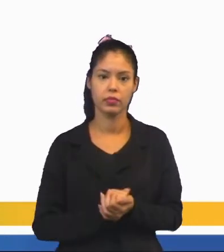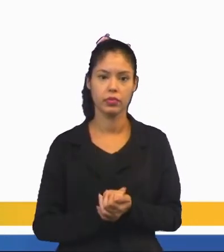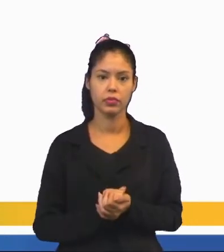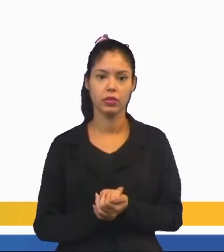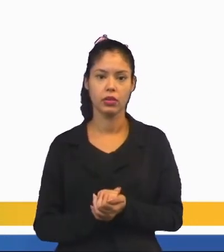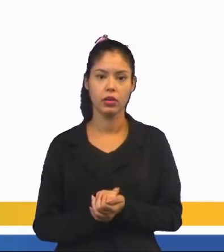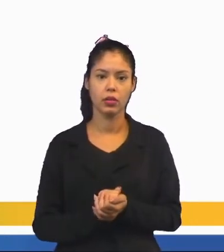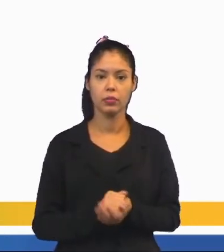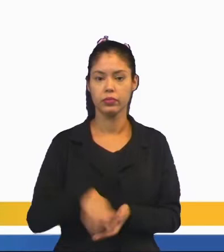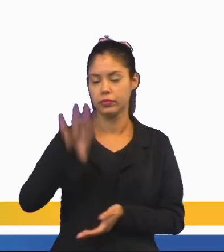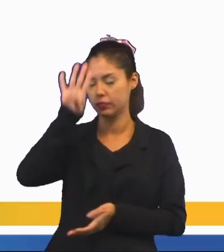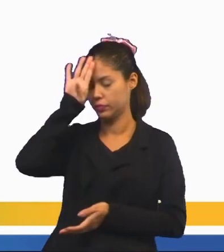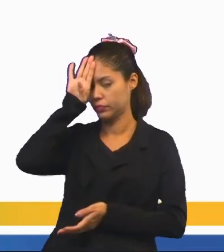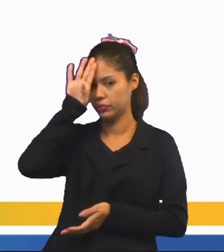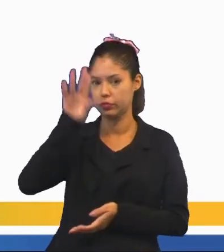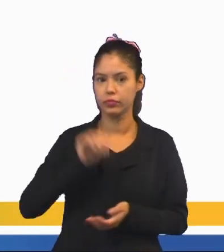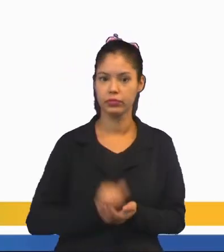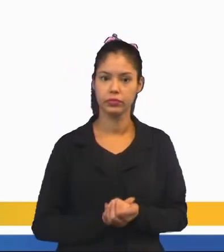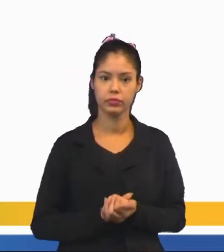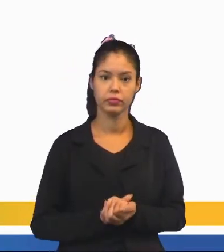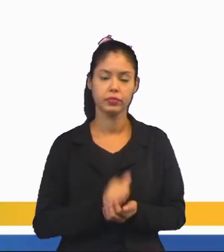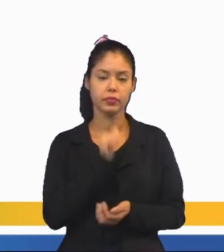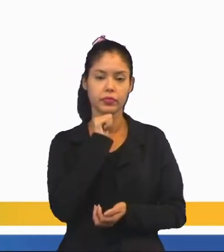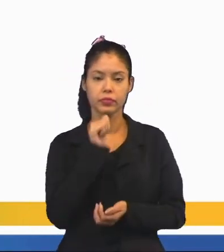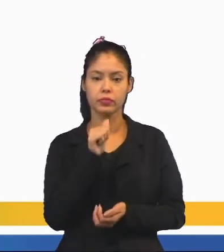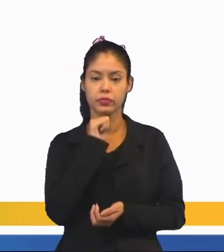ser desencadeada por febre,